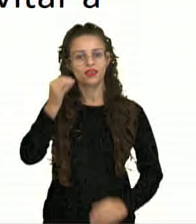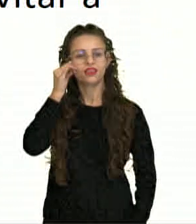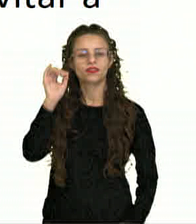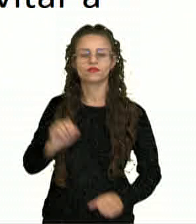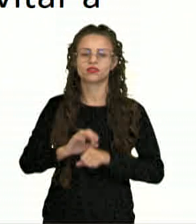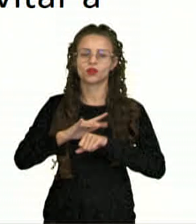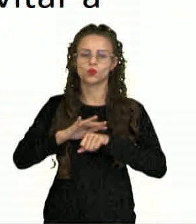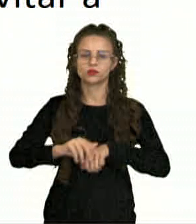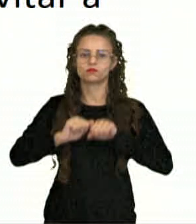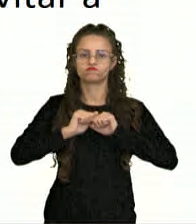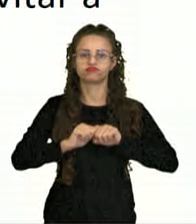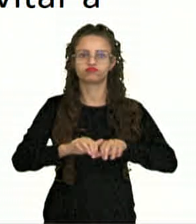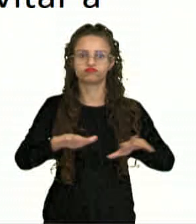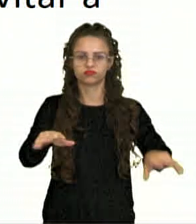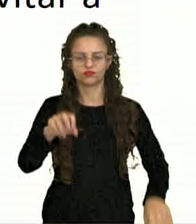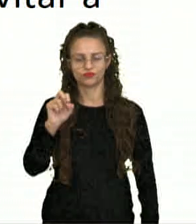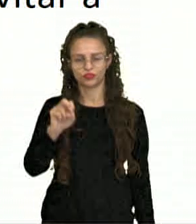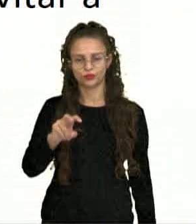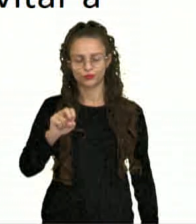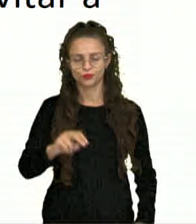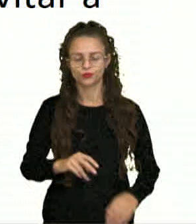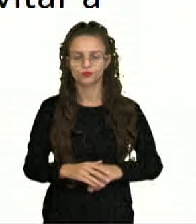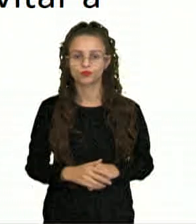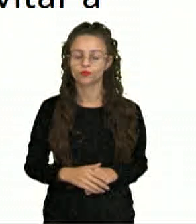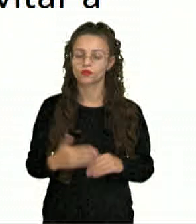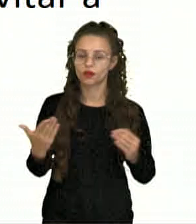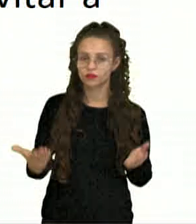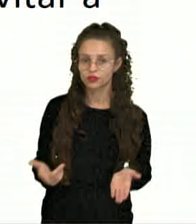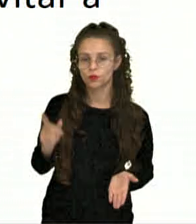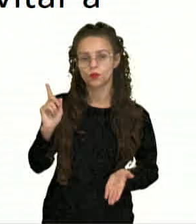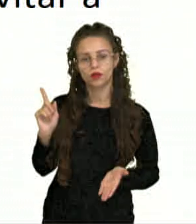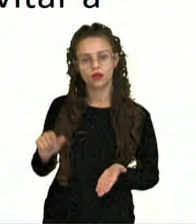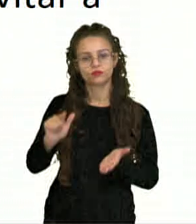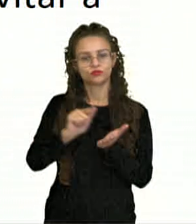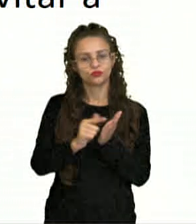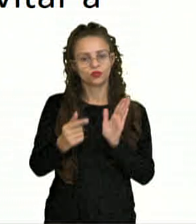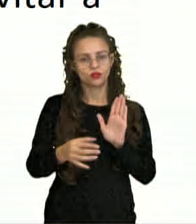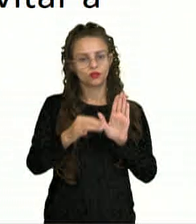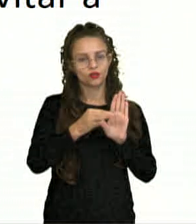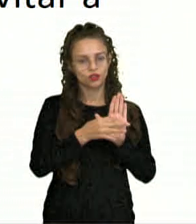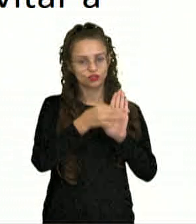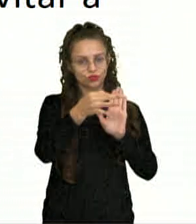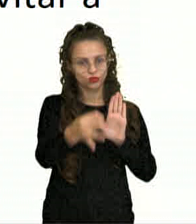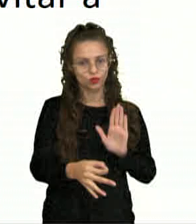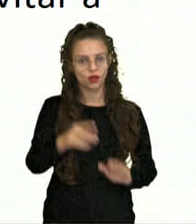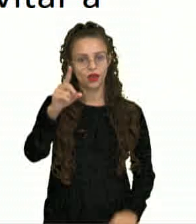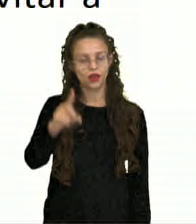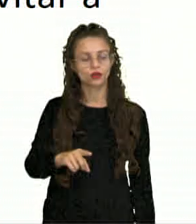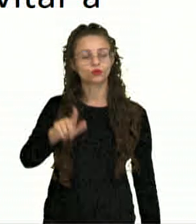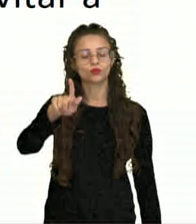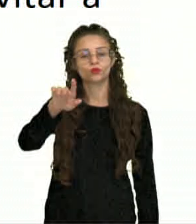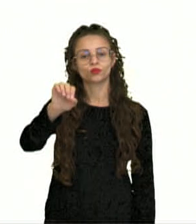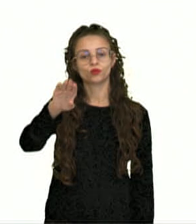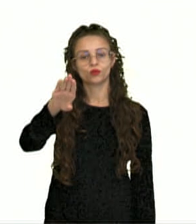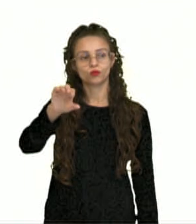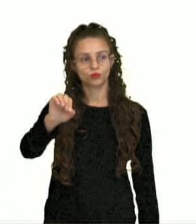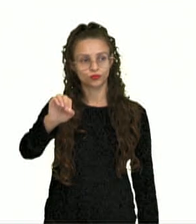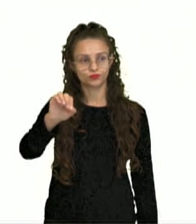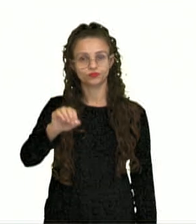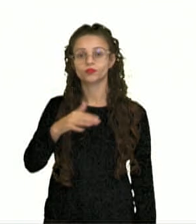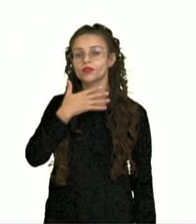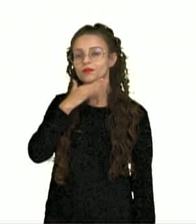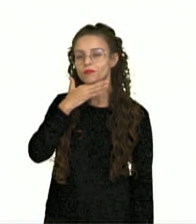veloz. Então, esse editorial é do Globo, de 23 de março de 2020. Está aqui a referência.